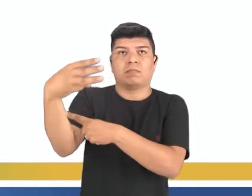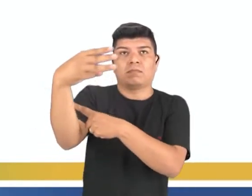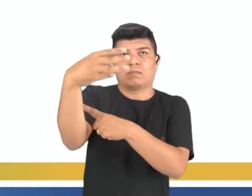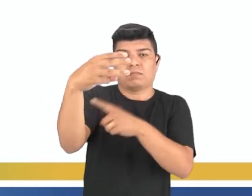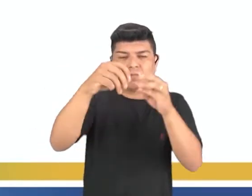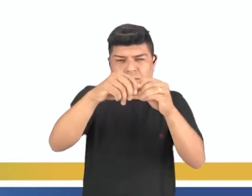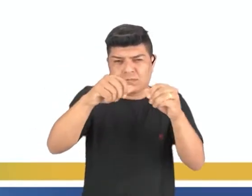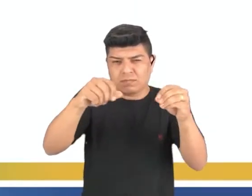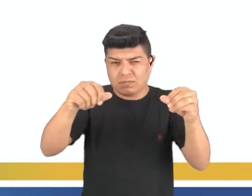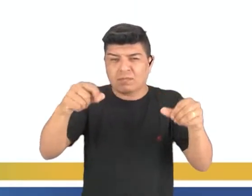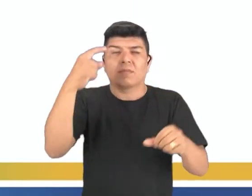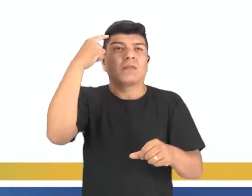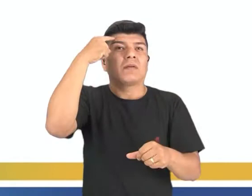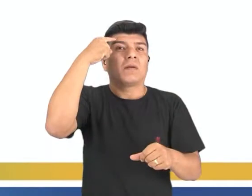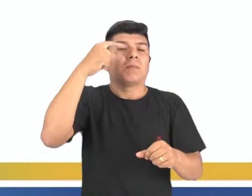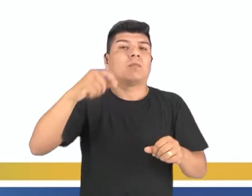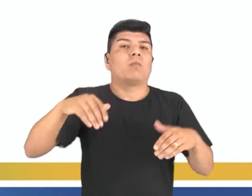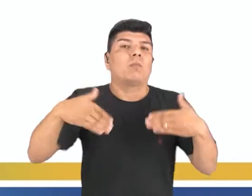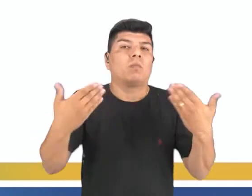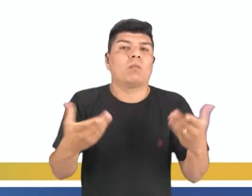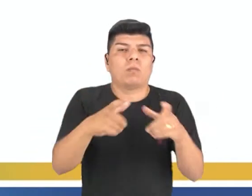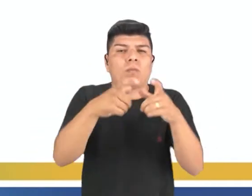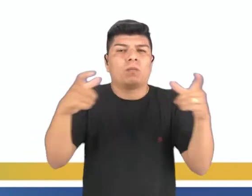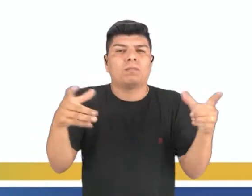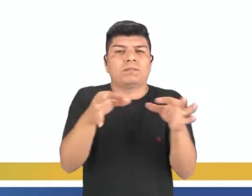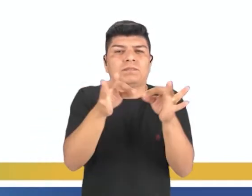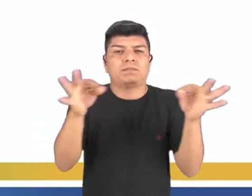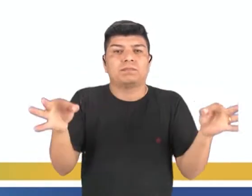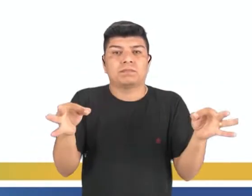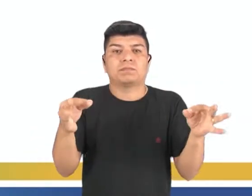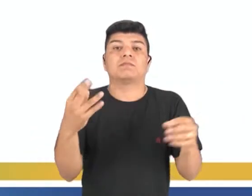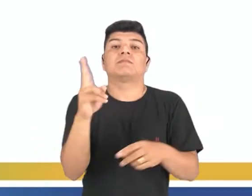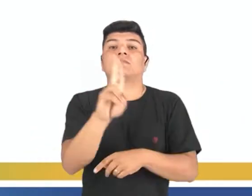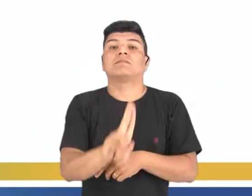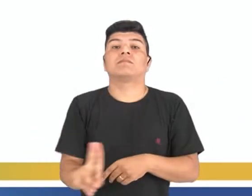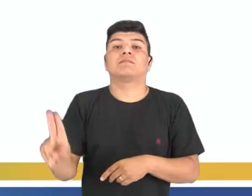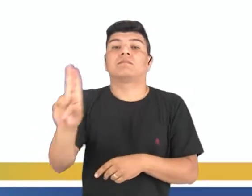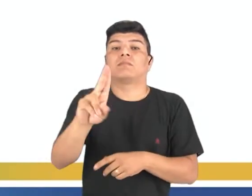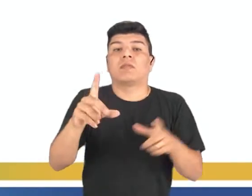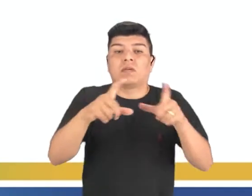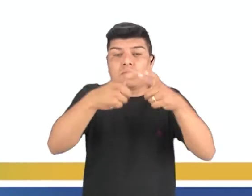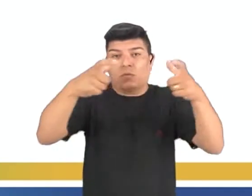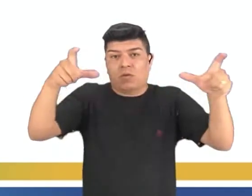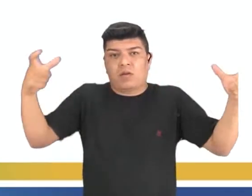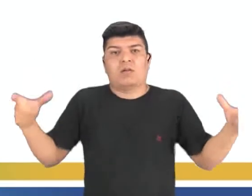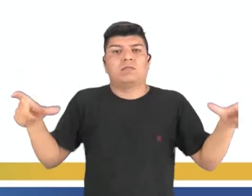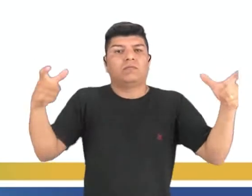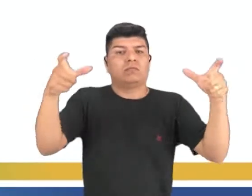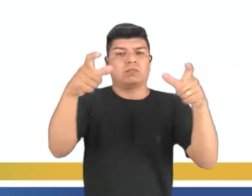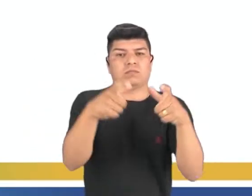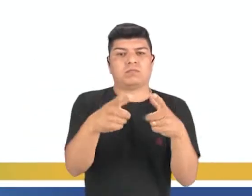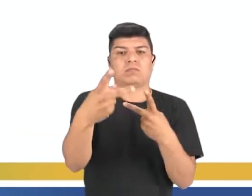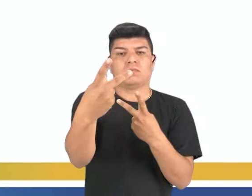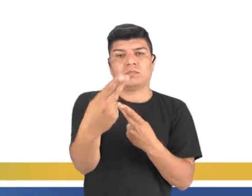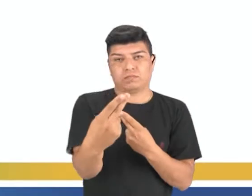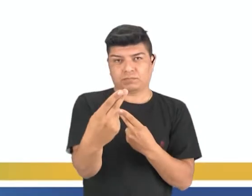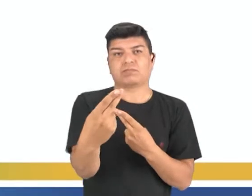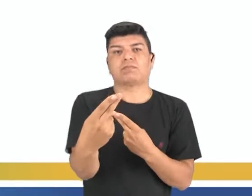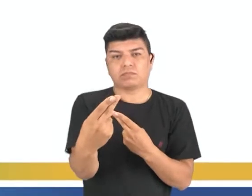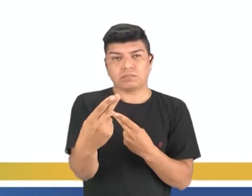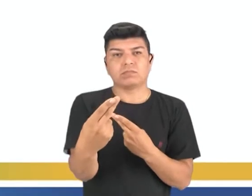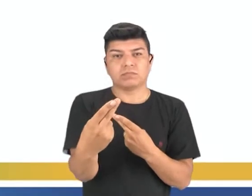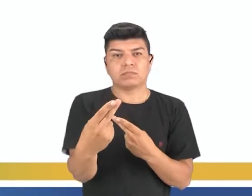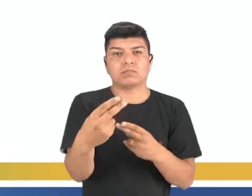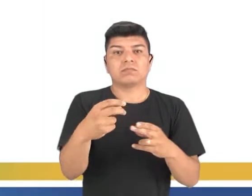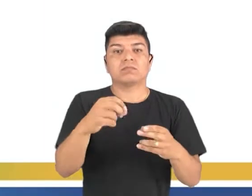pensar aí primeiro quais grandezas estão envolvidas, né? Elas crescem ou decrescem no mesmo sentido? Será que elas podem